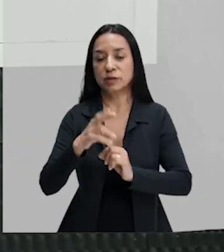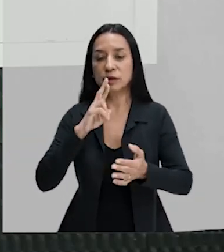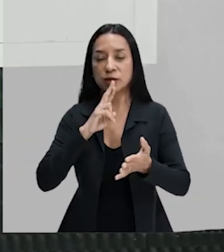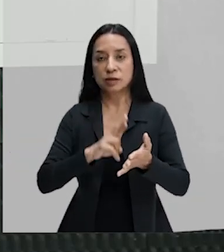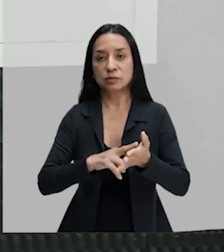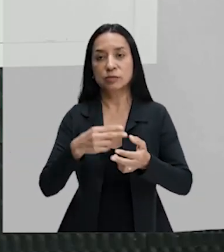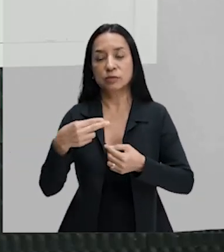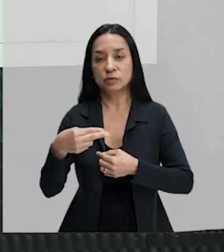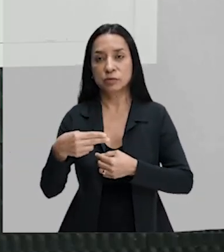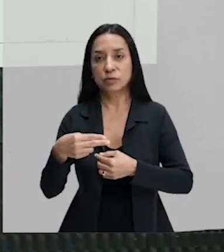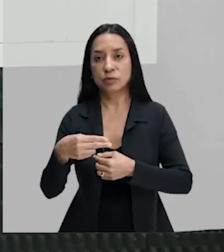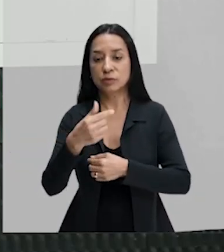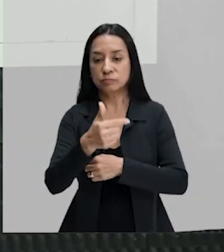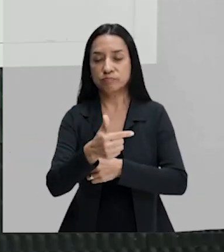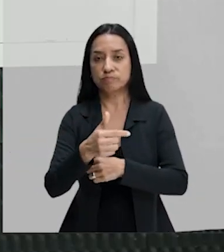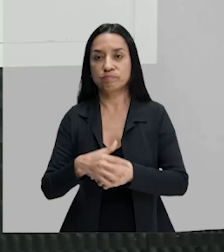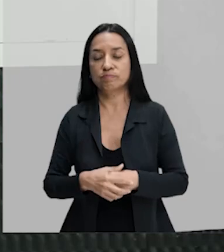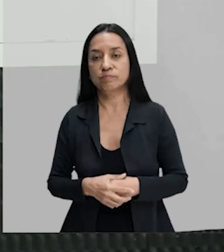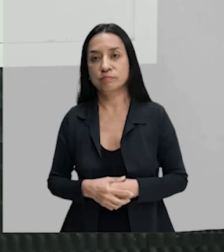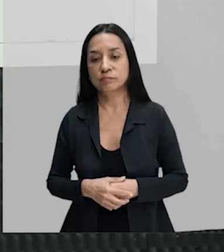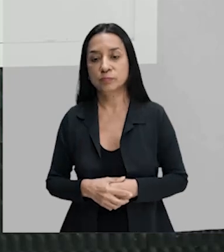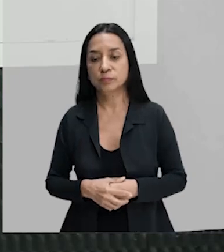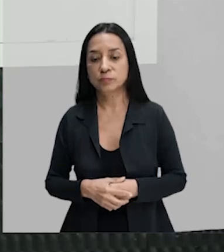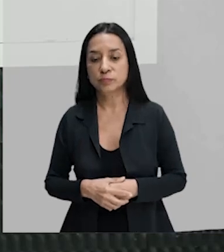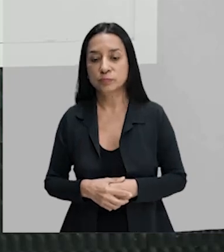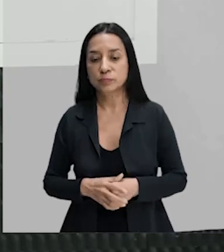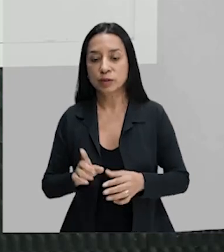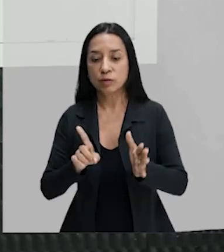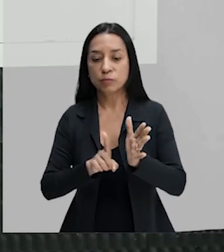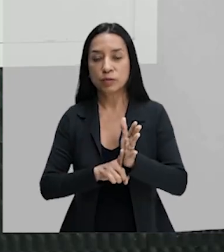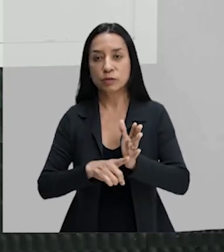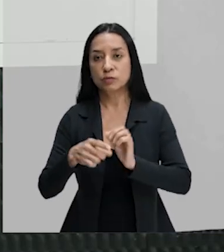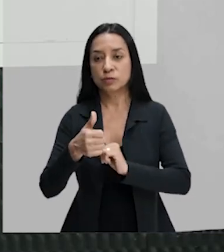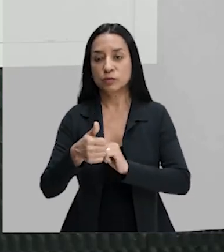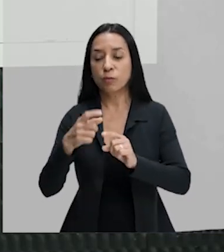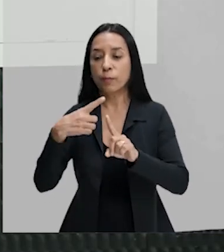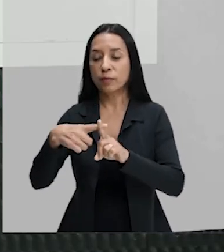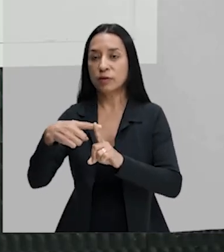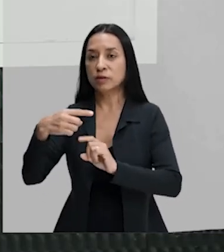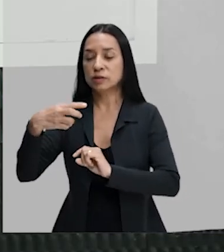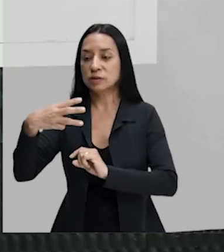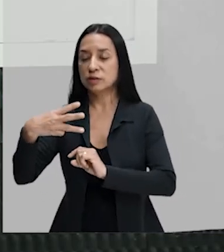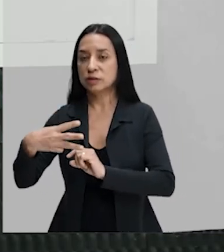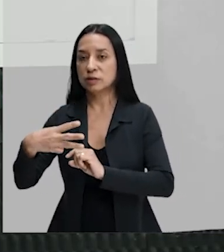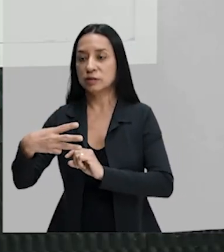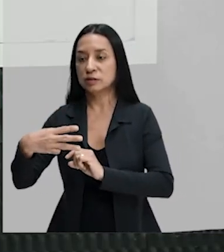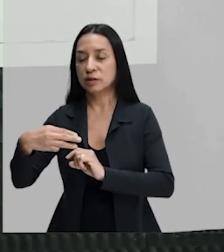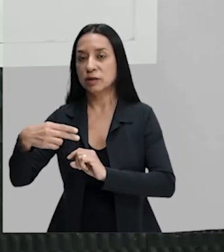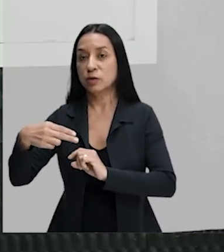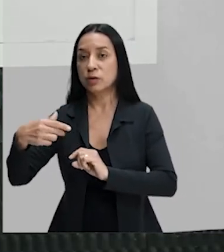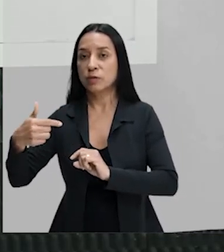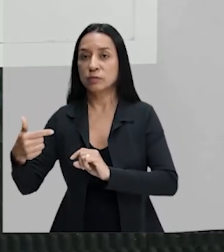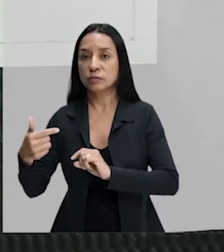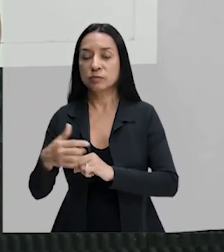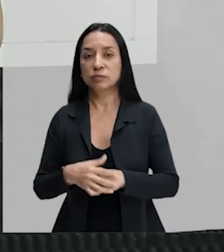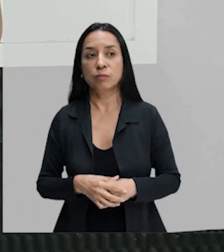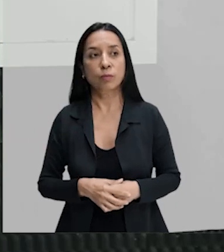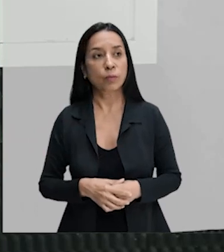a 2. Menos 1 mais 3, 2. Certinho? Mais uma aqui para a